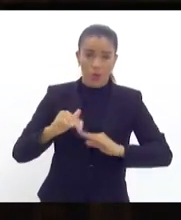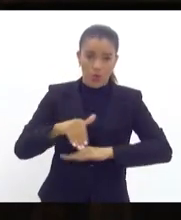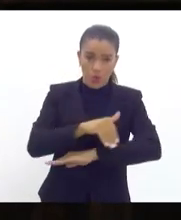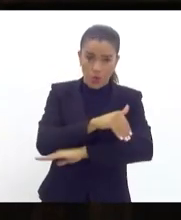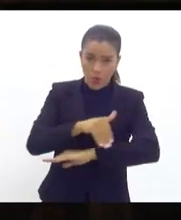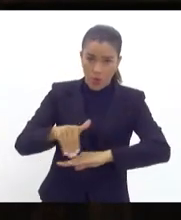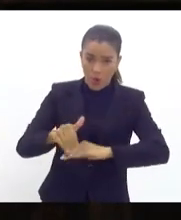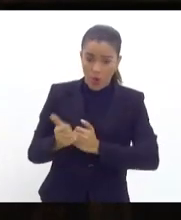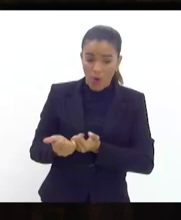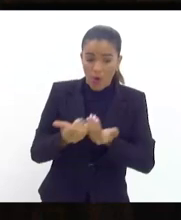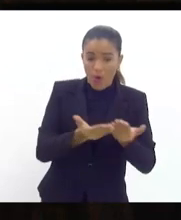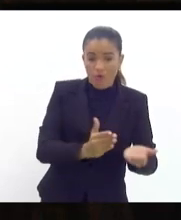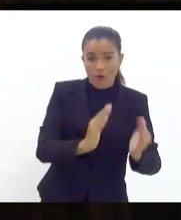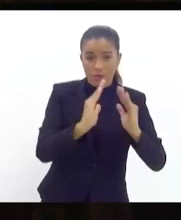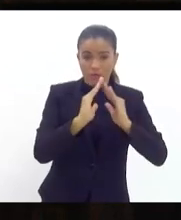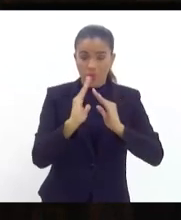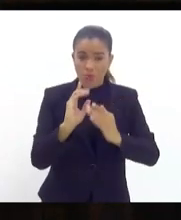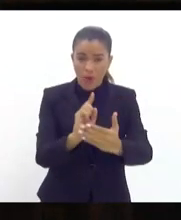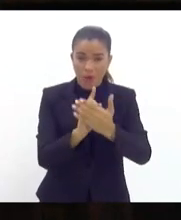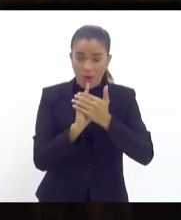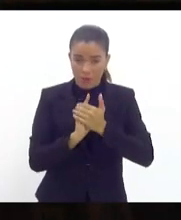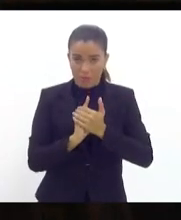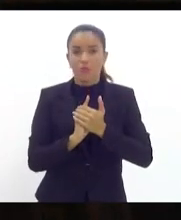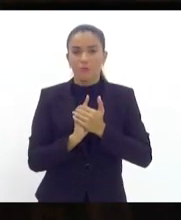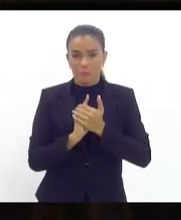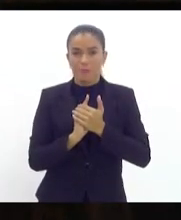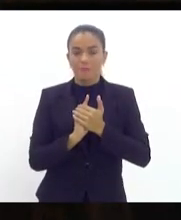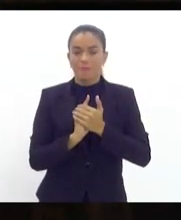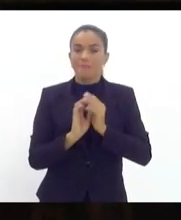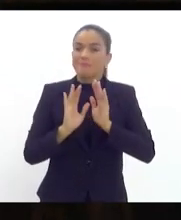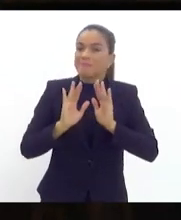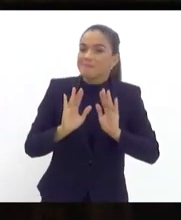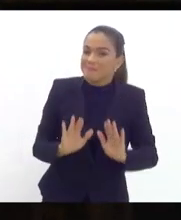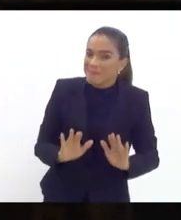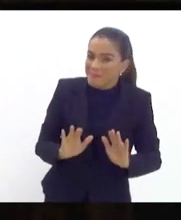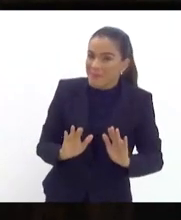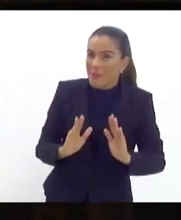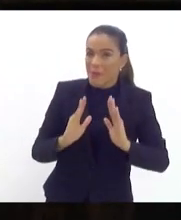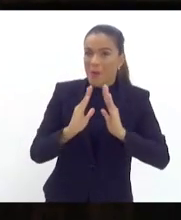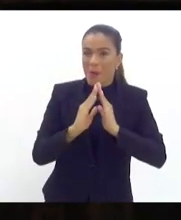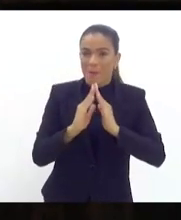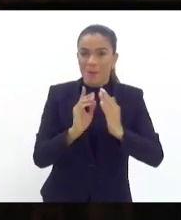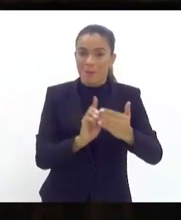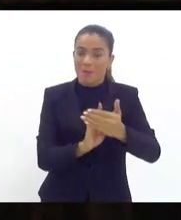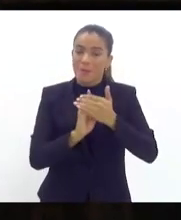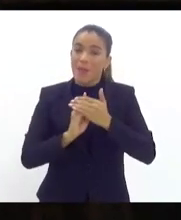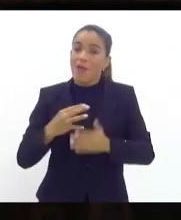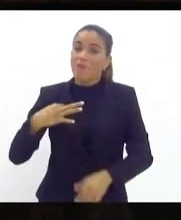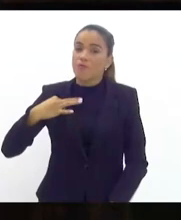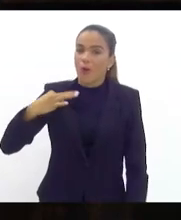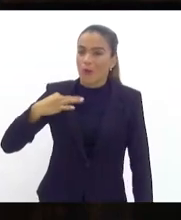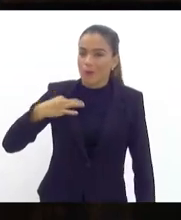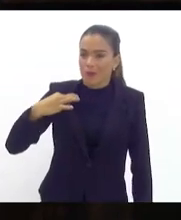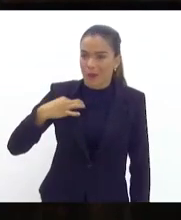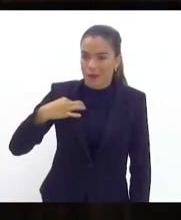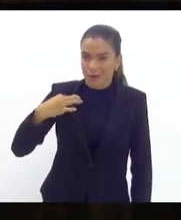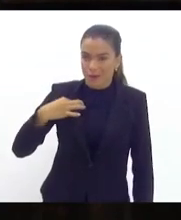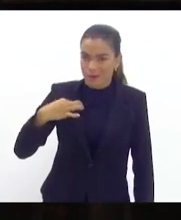o abrigo para eles só que o abrigo tem que ser voluntário então